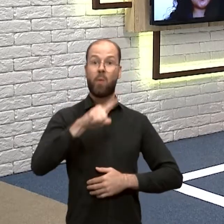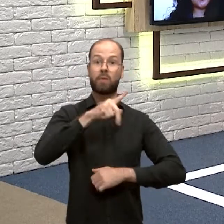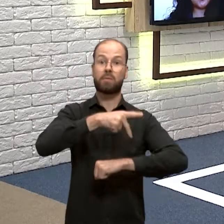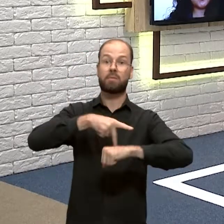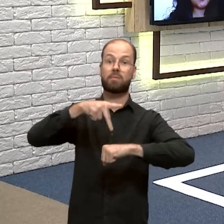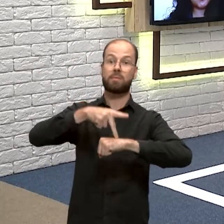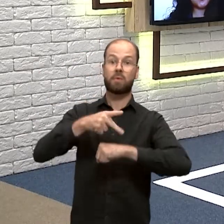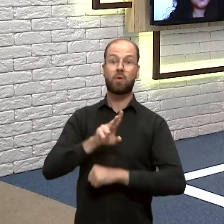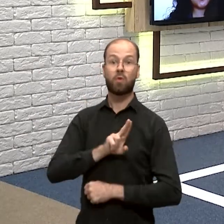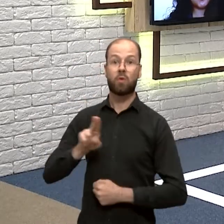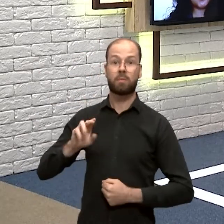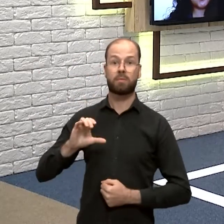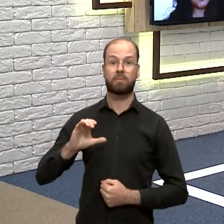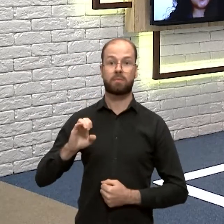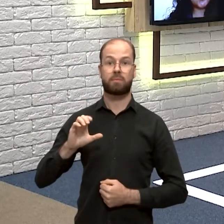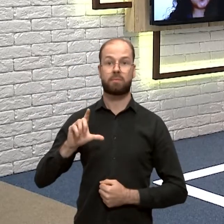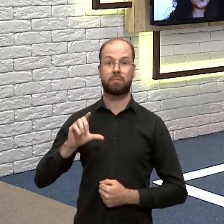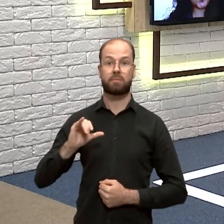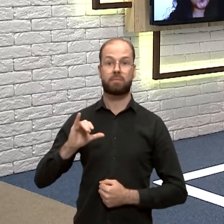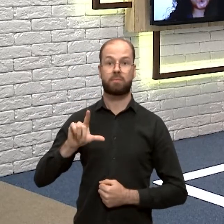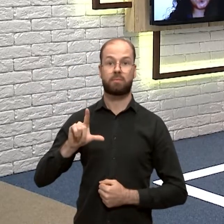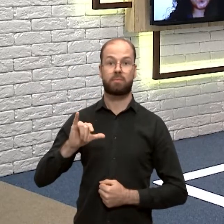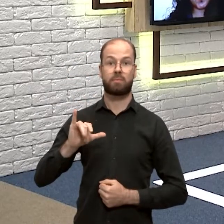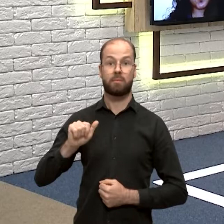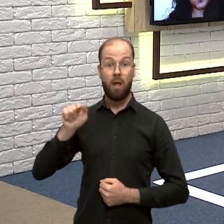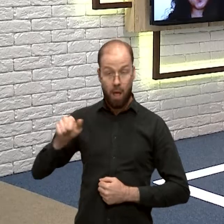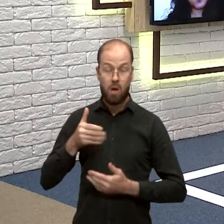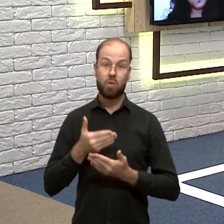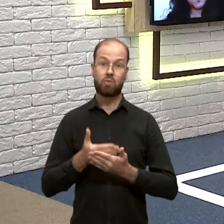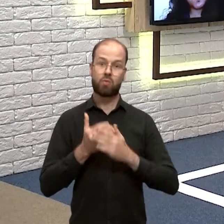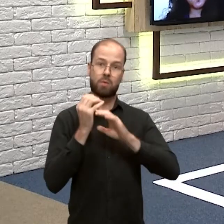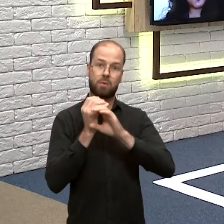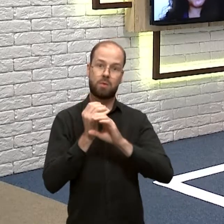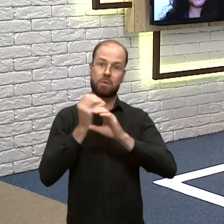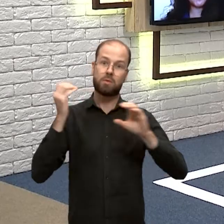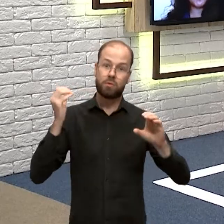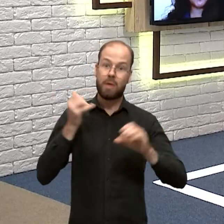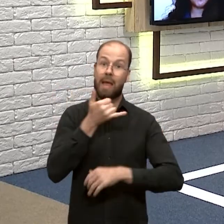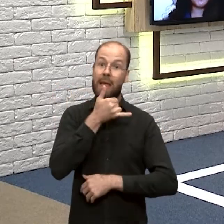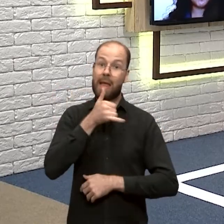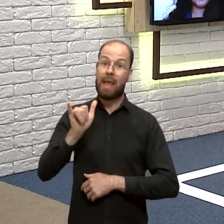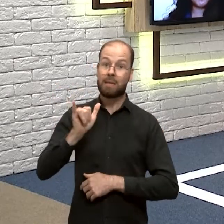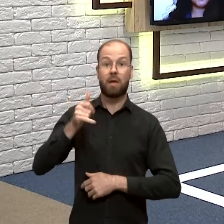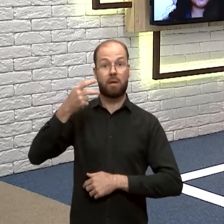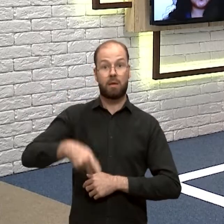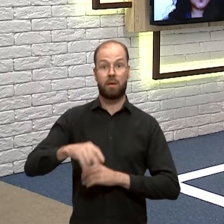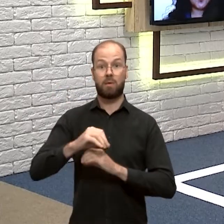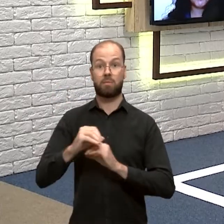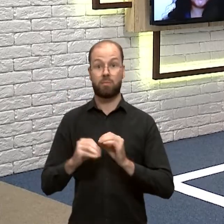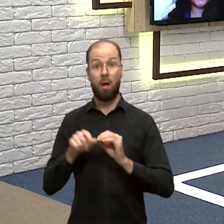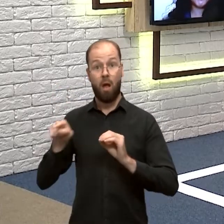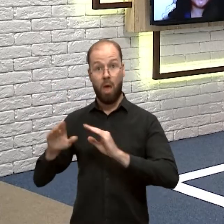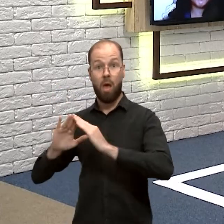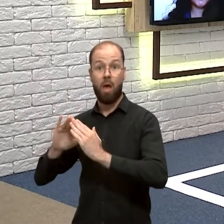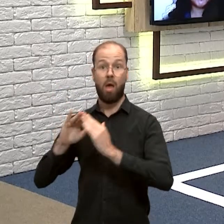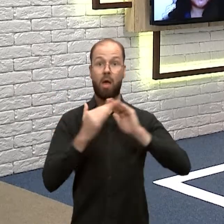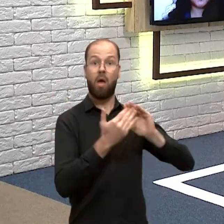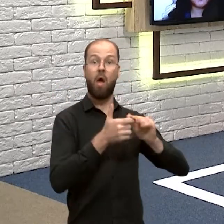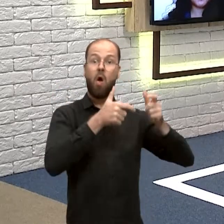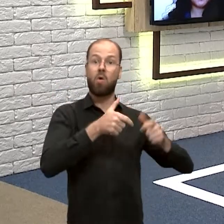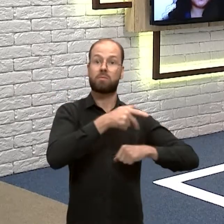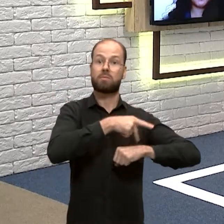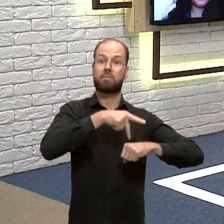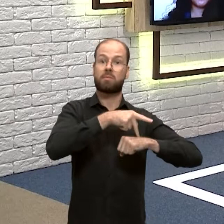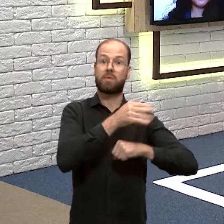Almeida, estudante de Engenharia Elétrica da UFG e que está em um intercâmbio na França. Olá, Cecília, muito obrigada pela